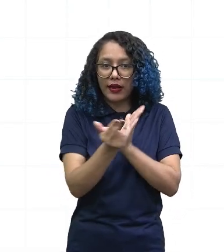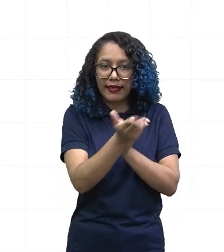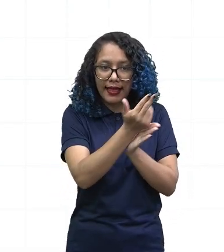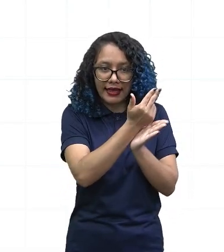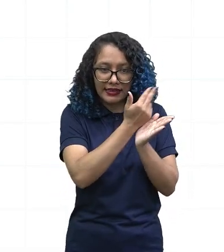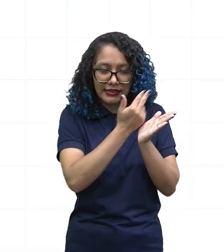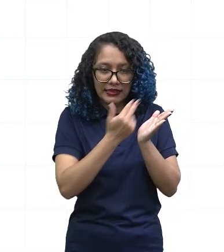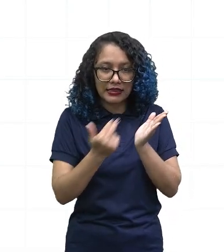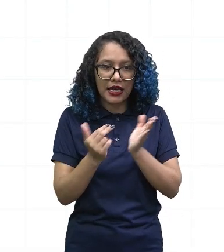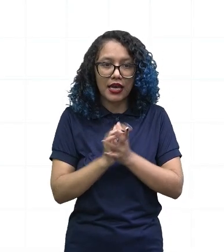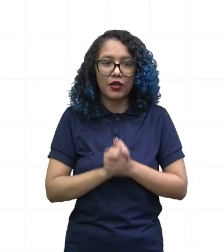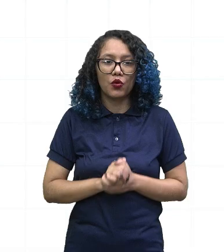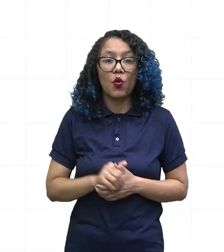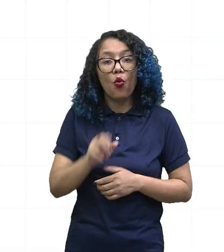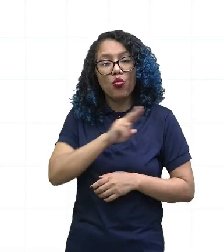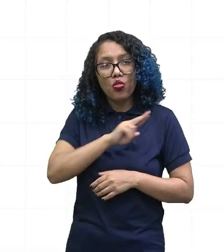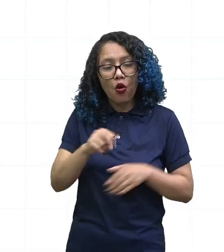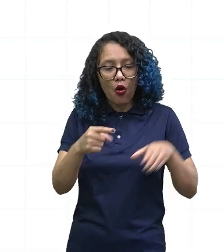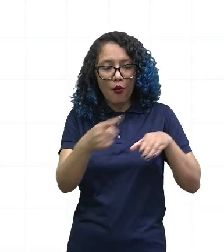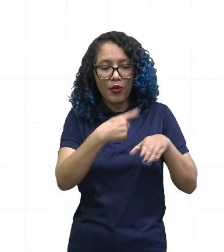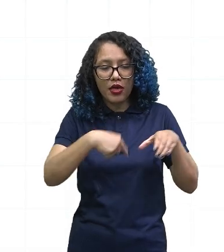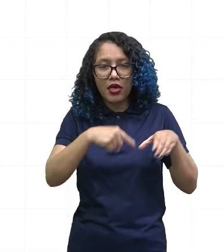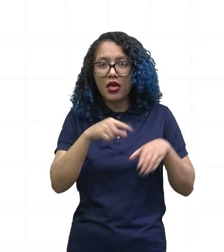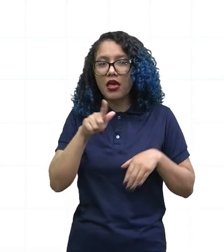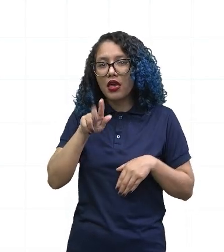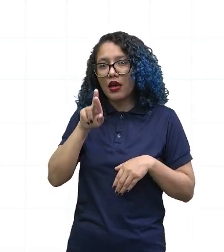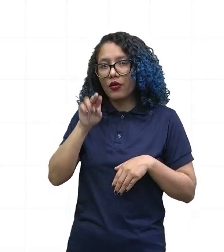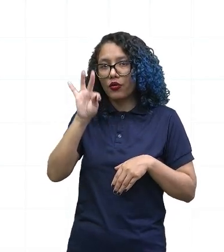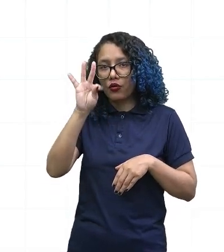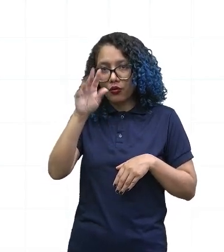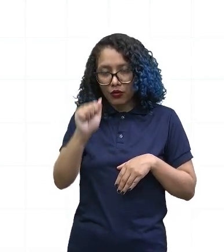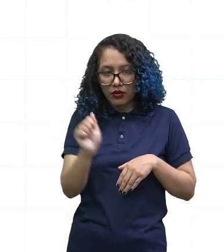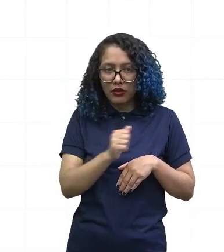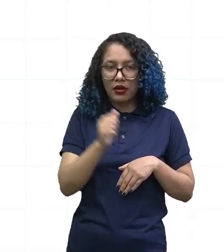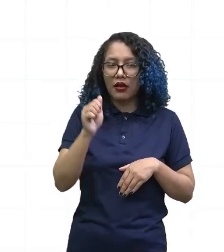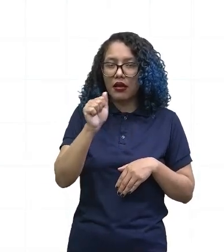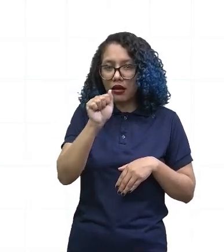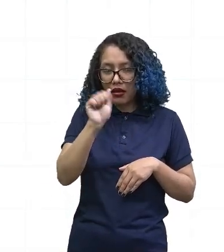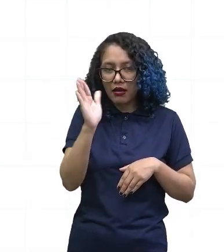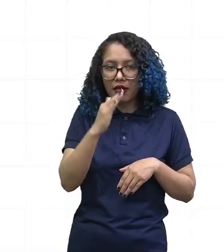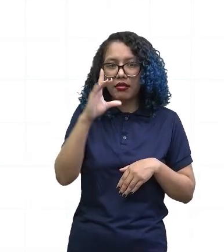chamada aí de Gruta de Altamira. Eu vou mostrar para vocês o interior dessa gruta.